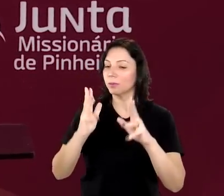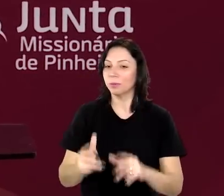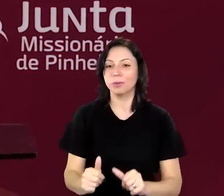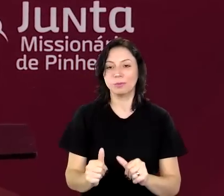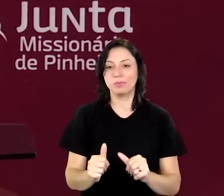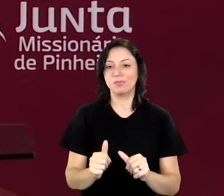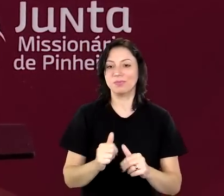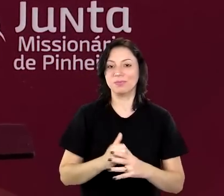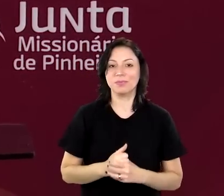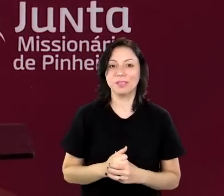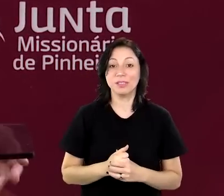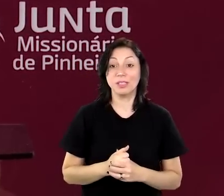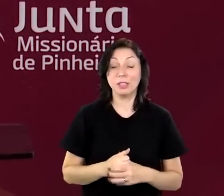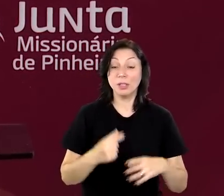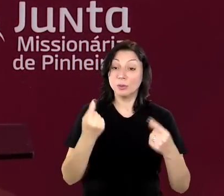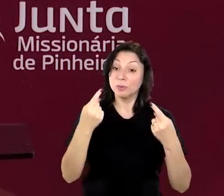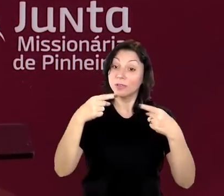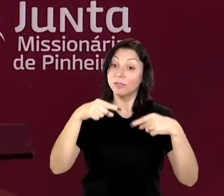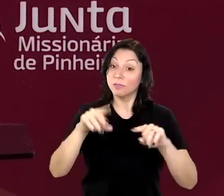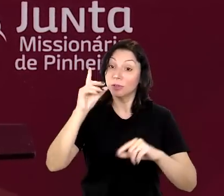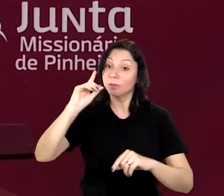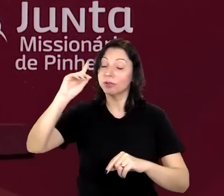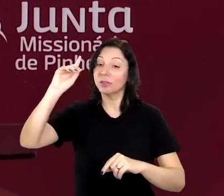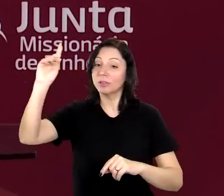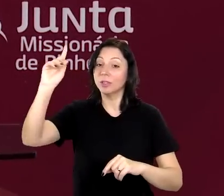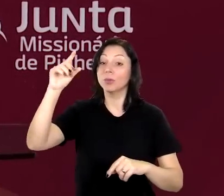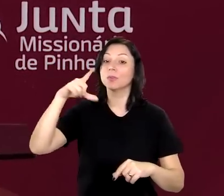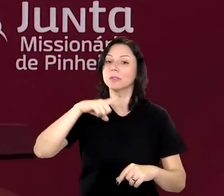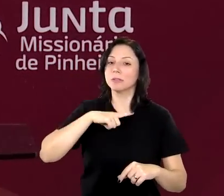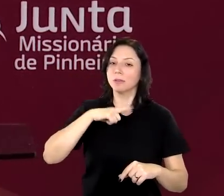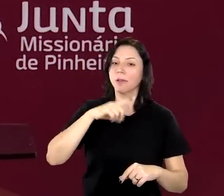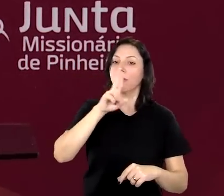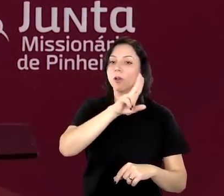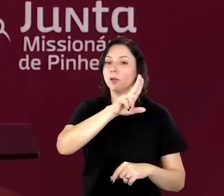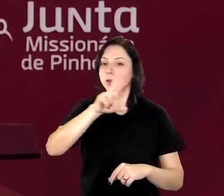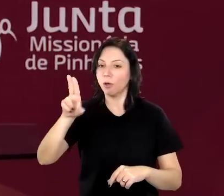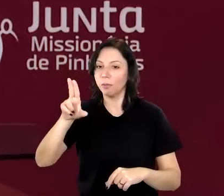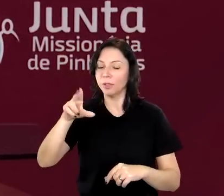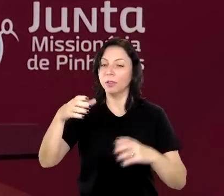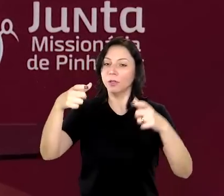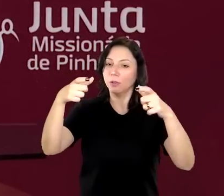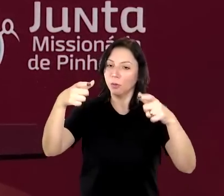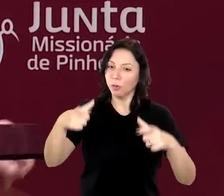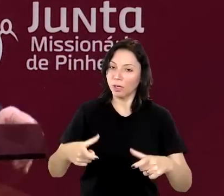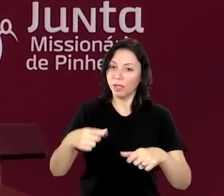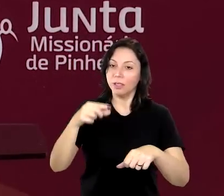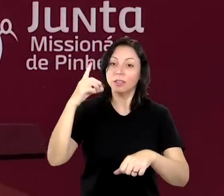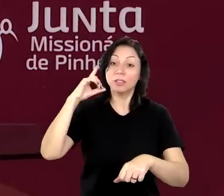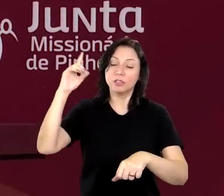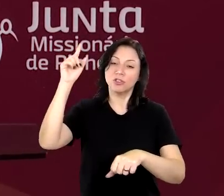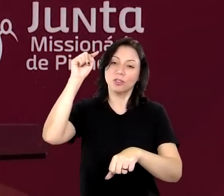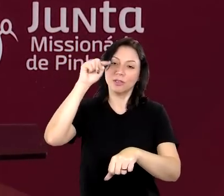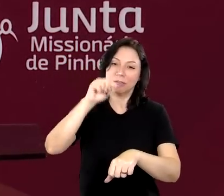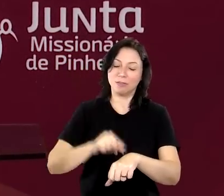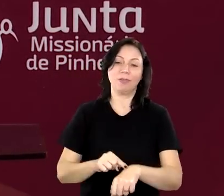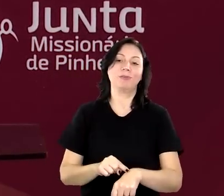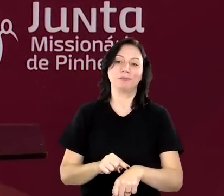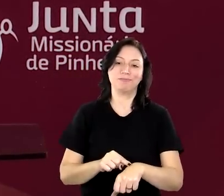O desafio de Deus tem nome, endereço e data. O desafio de Deus, ele